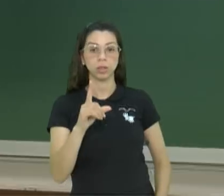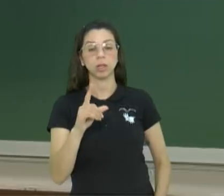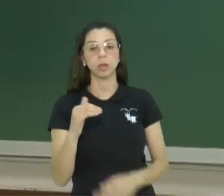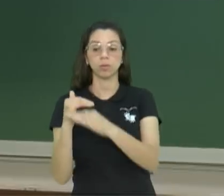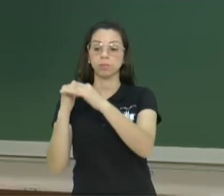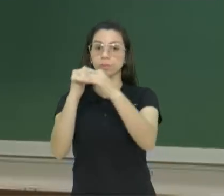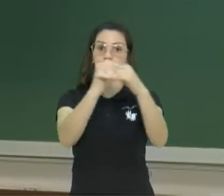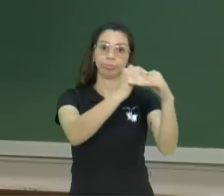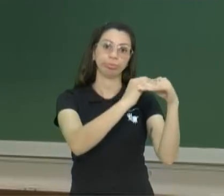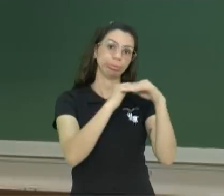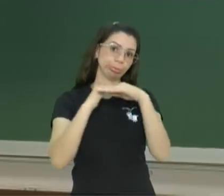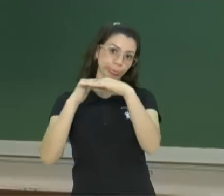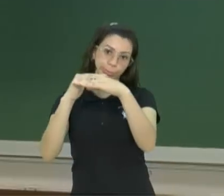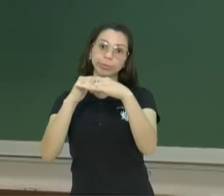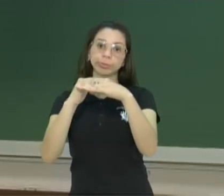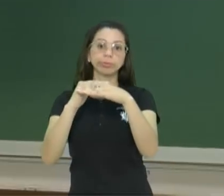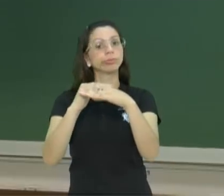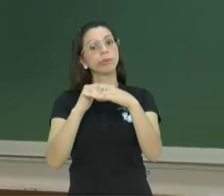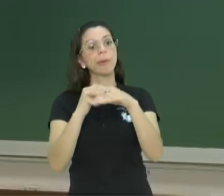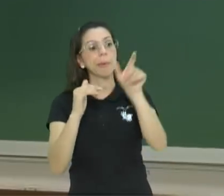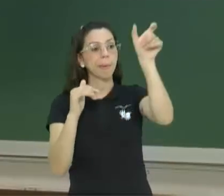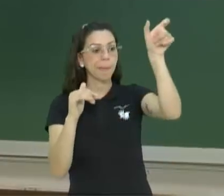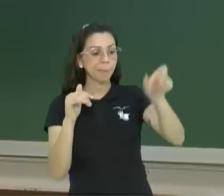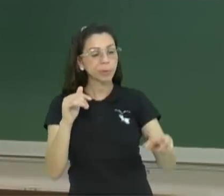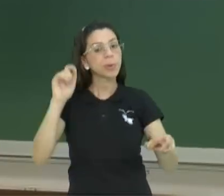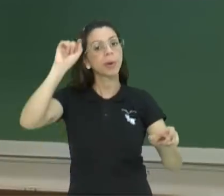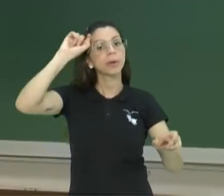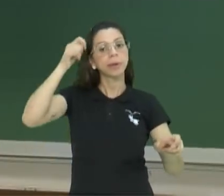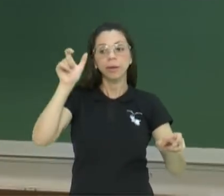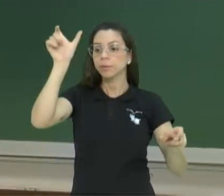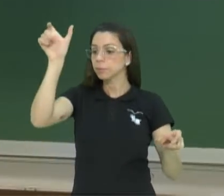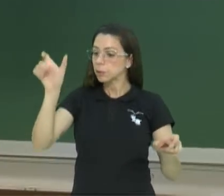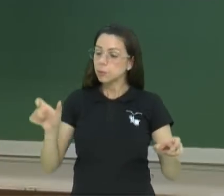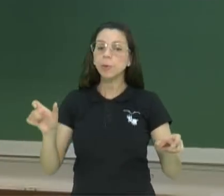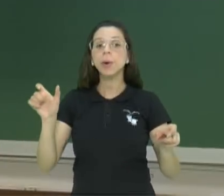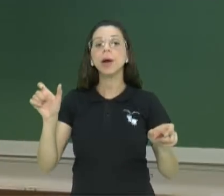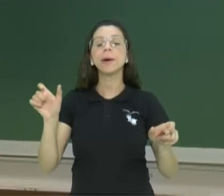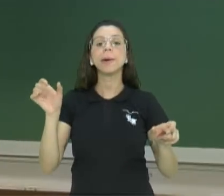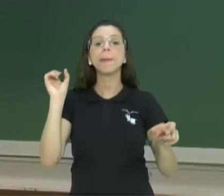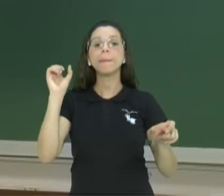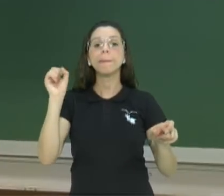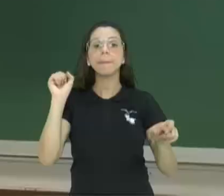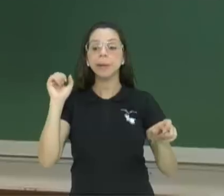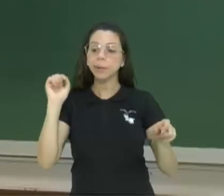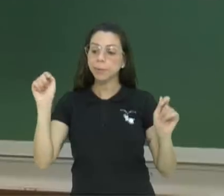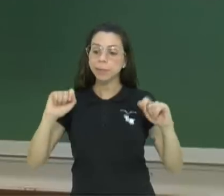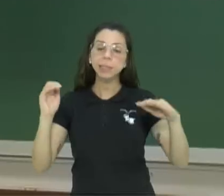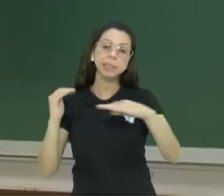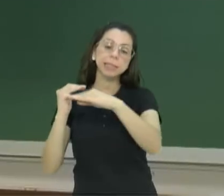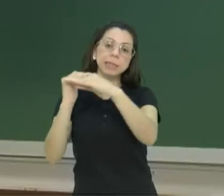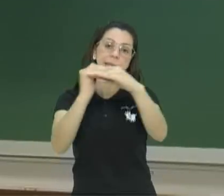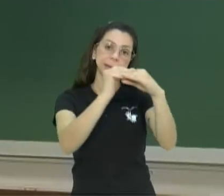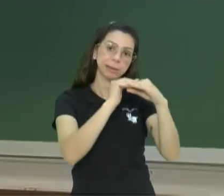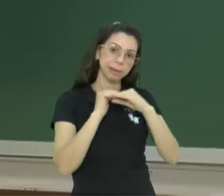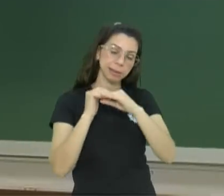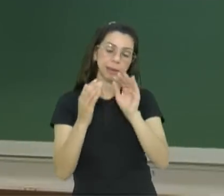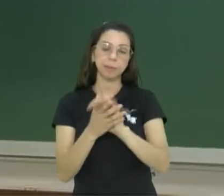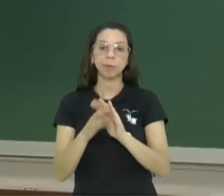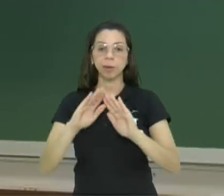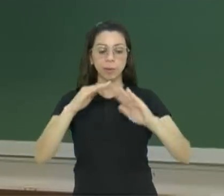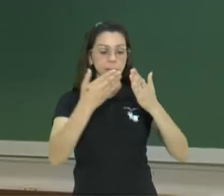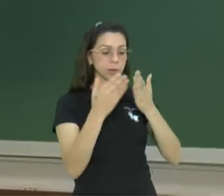para negro como para branco, né? E depois as escolas, então, marcam esse dia ensinando os seus pupilos, né?